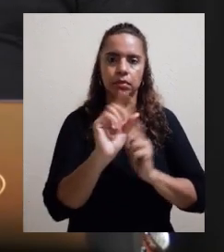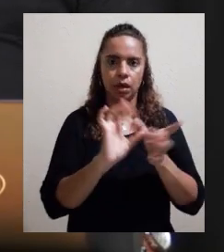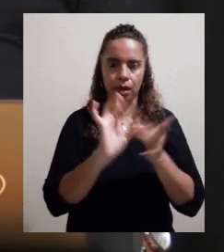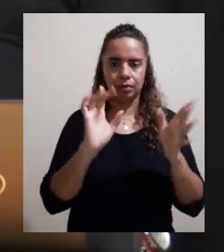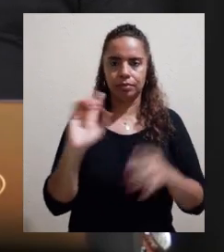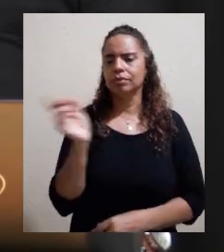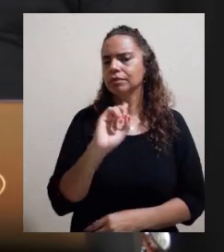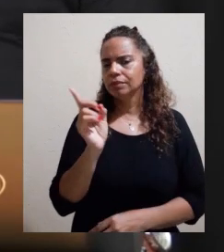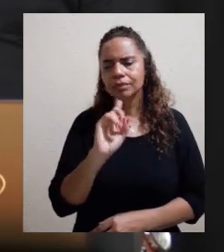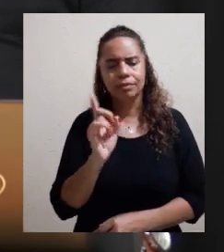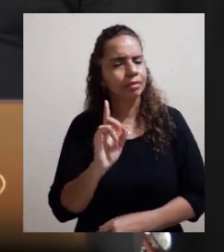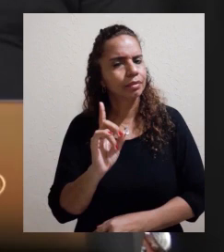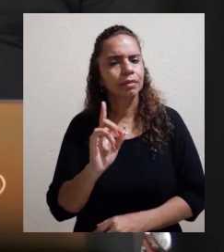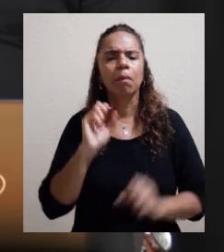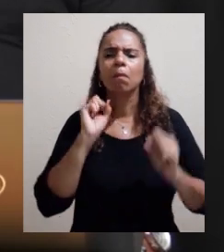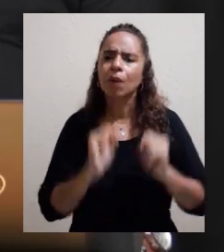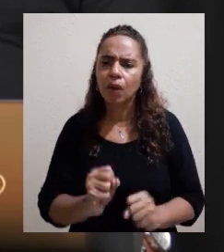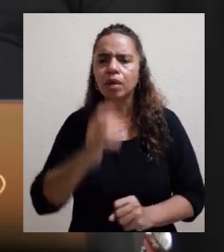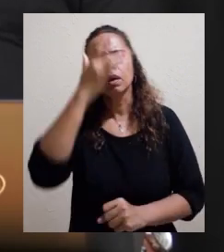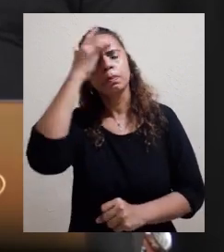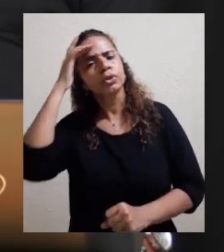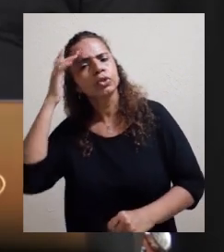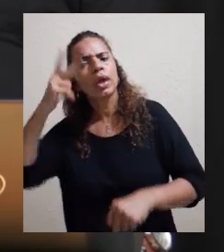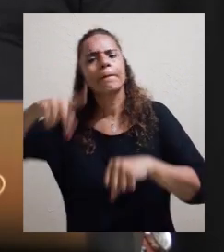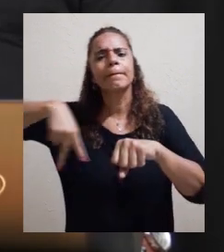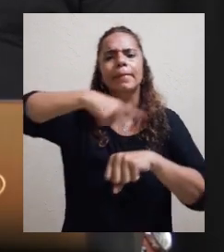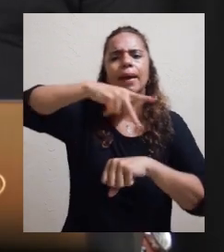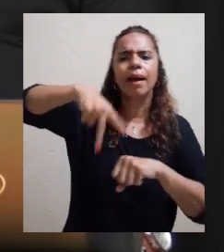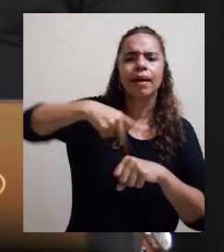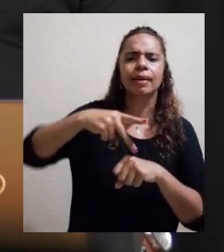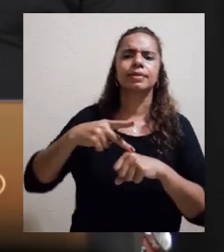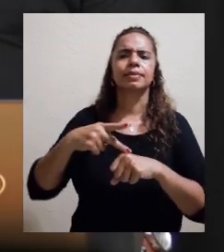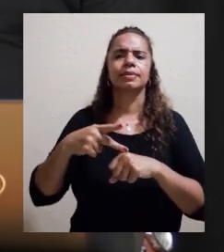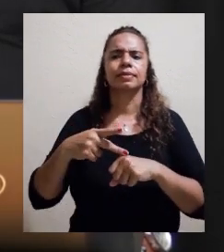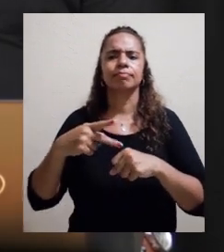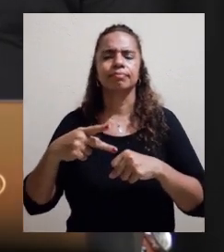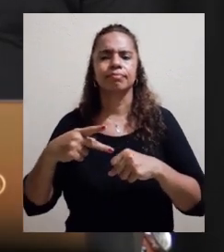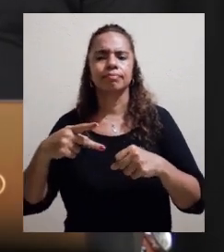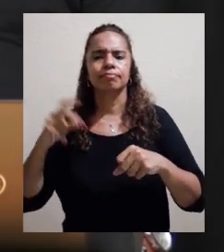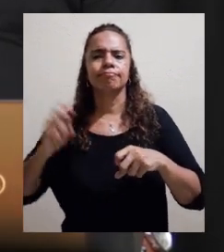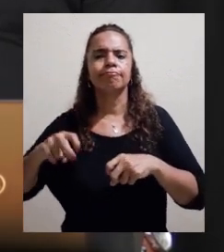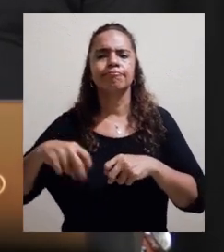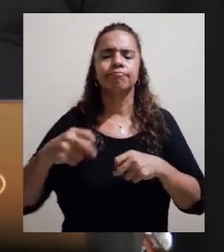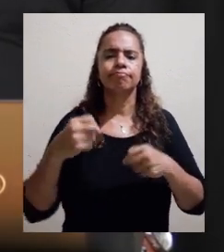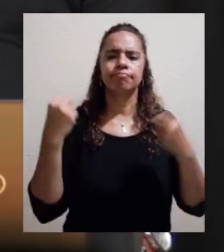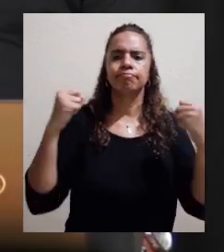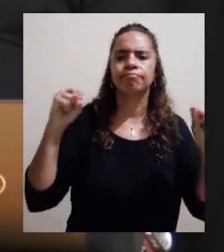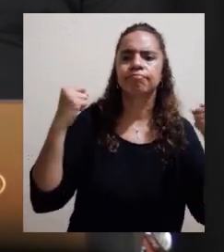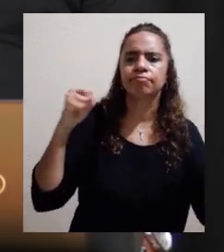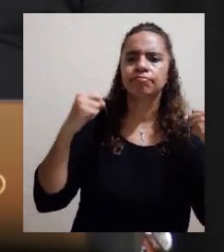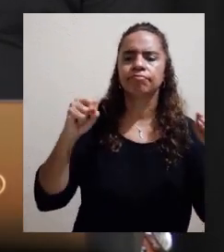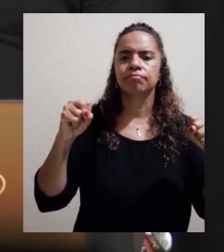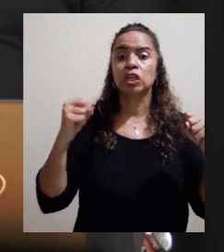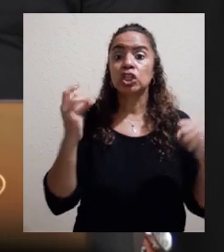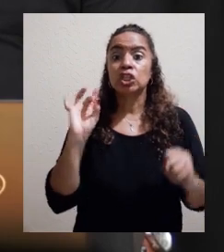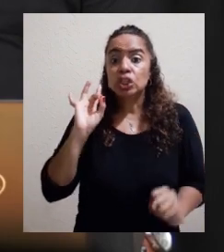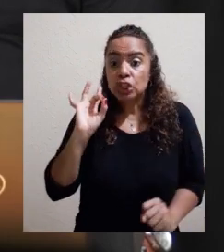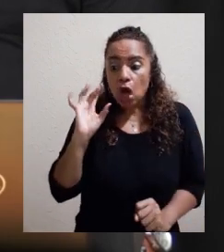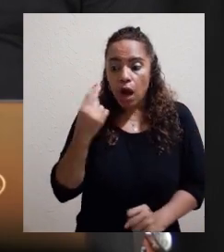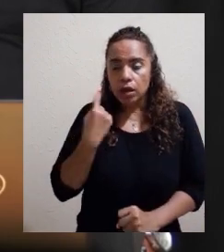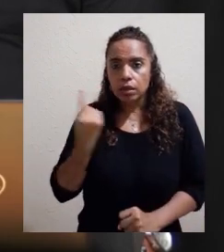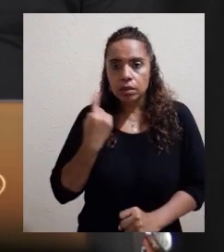Cooper, dar uma volta, andar em volta de uma praça sozinho. Posso? Se você não vai ter contato com ninguém, você não vai sair